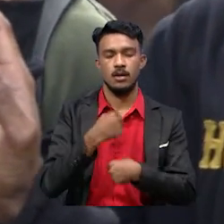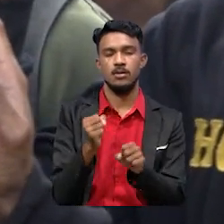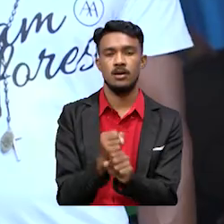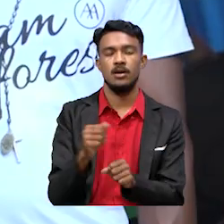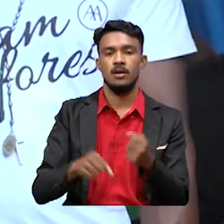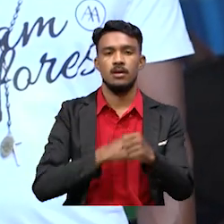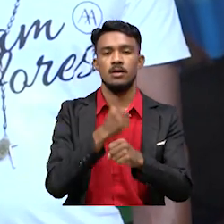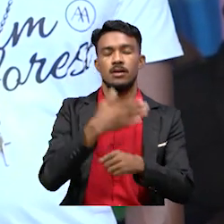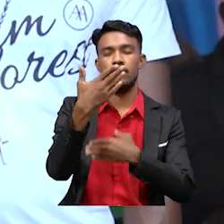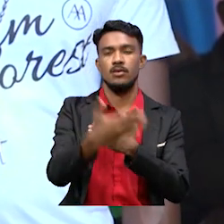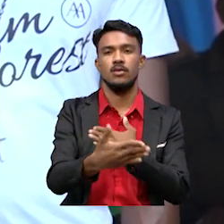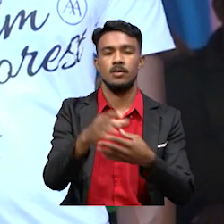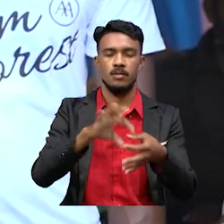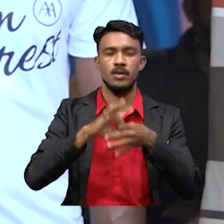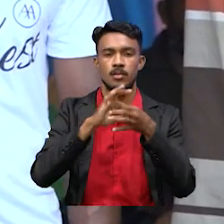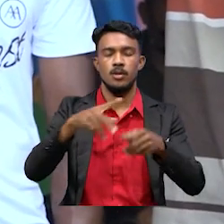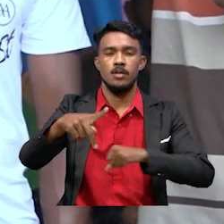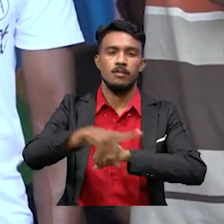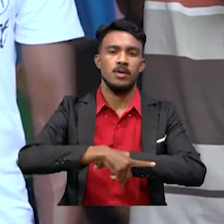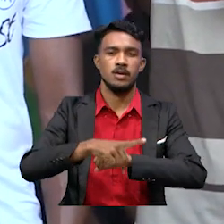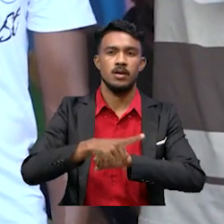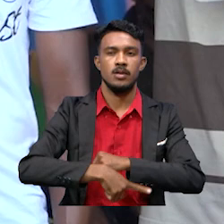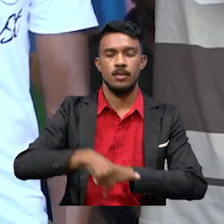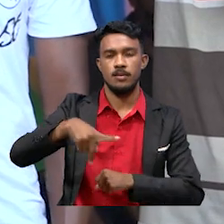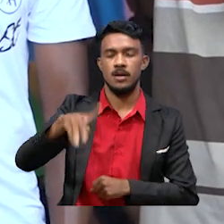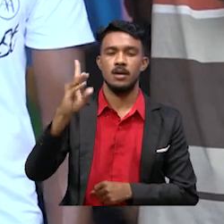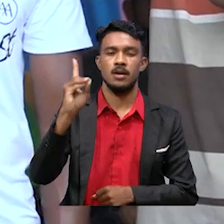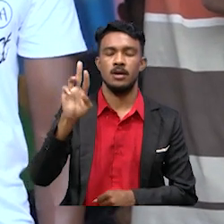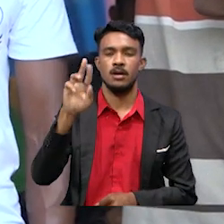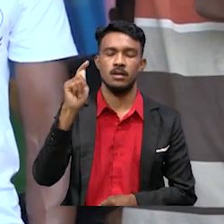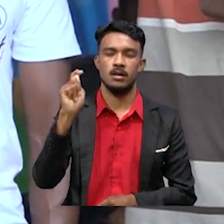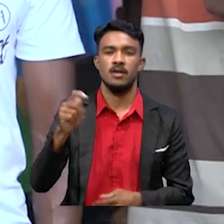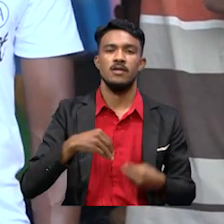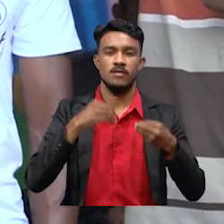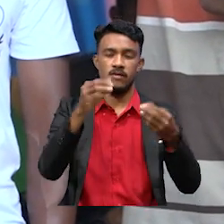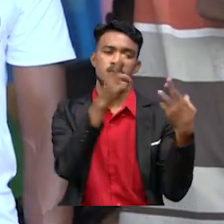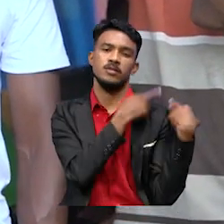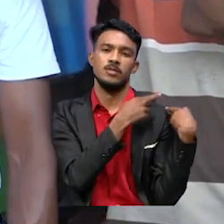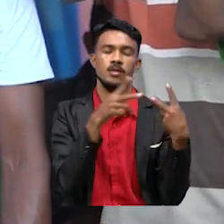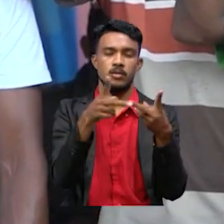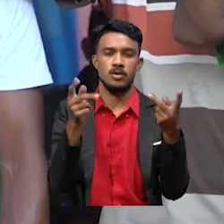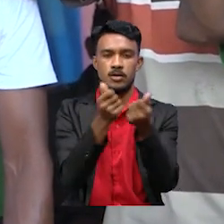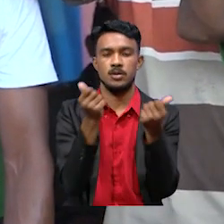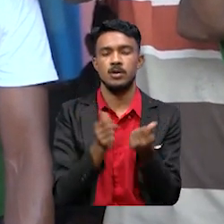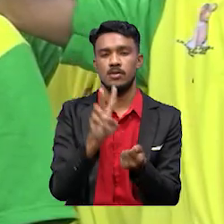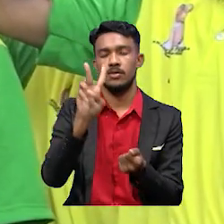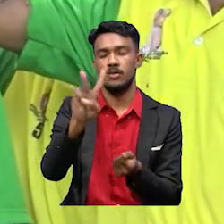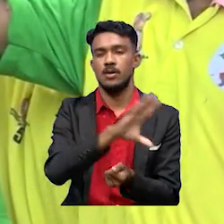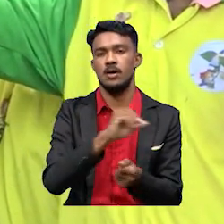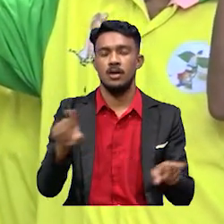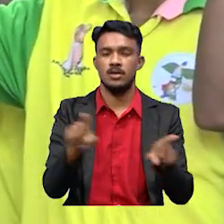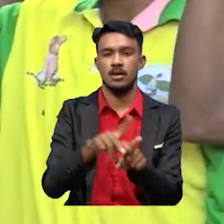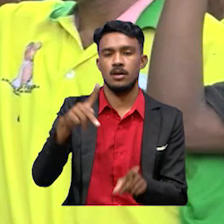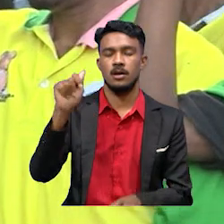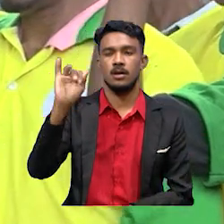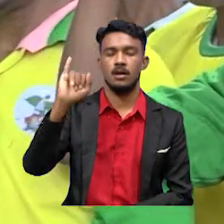Estrutura Nacional Partido Democrático República de Timor fo tomada de posse ba estrutura nível posto administrativo rua hanesan posto administrativo Kailaku